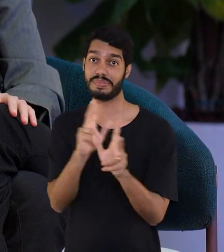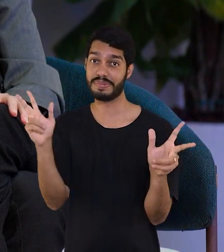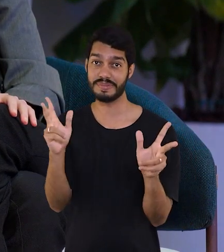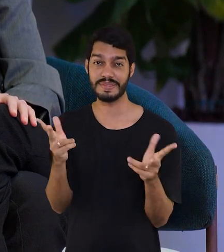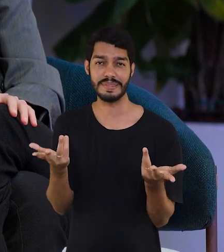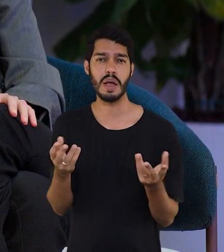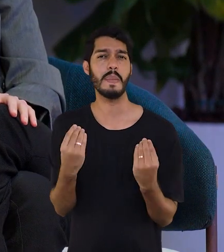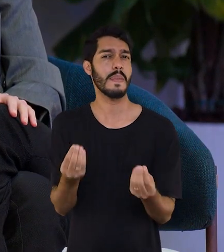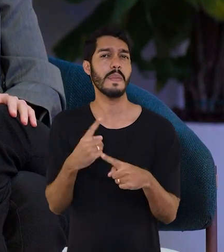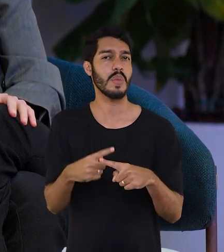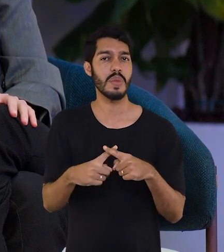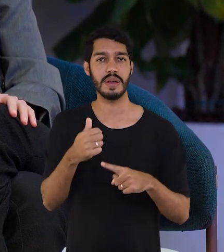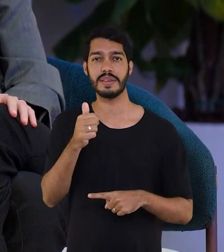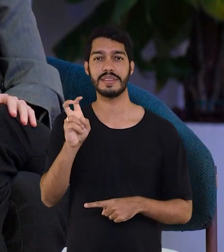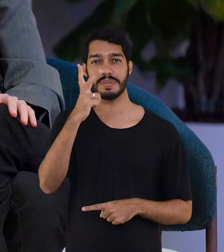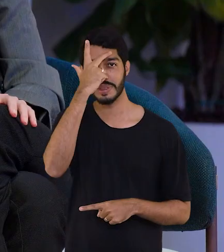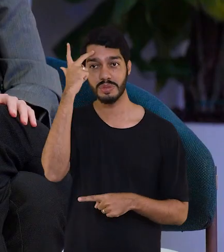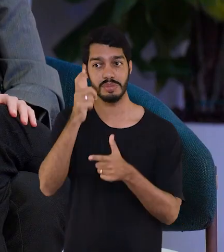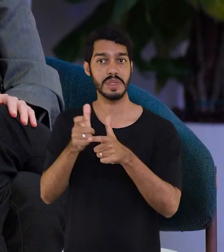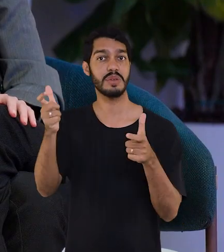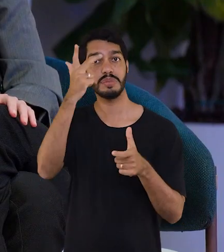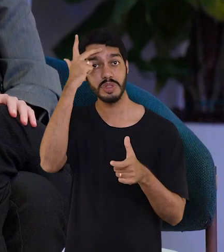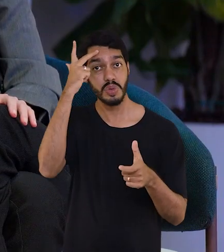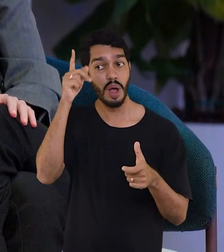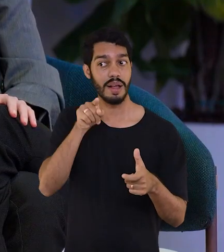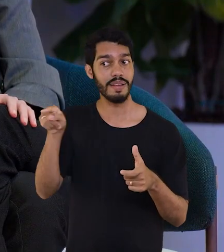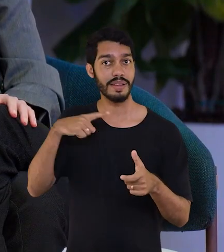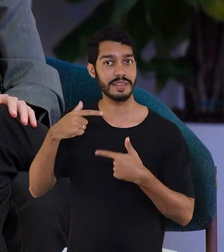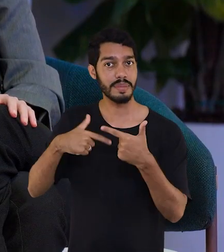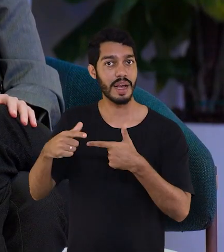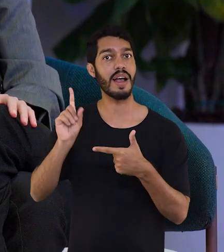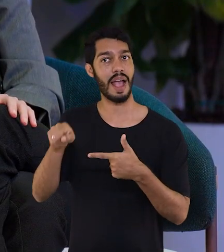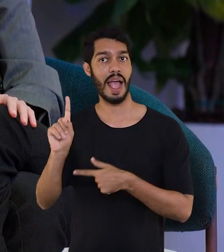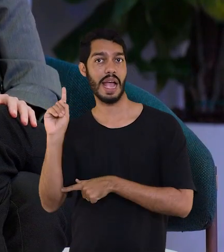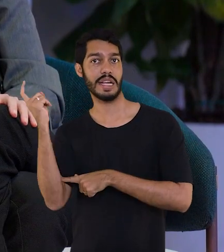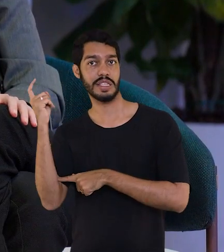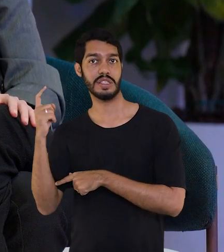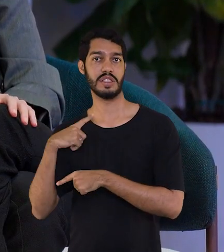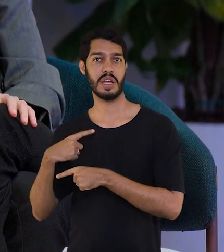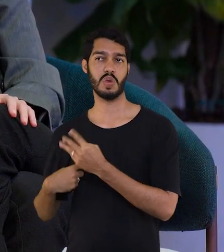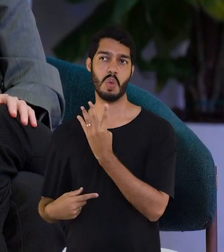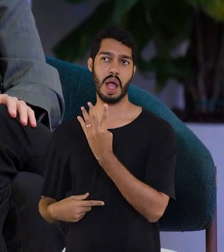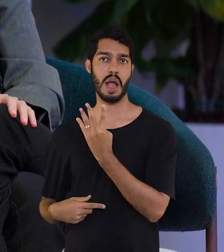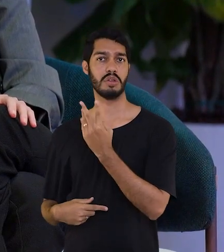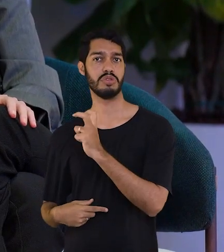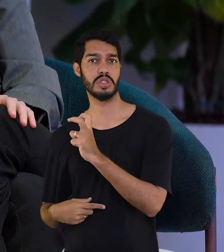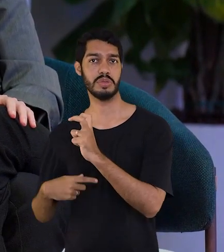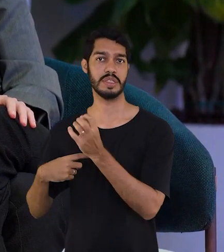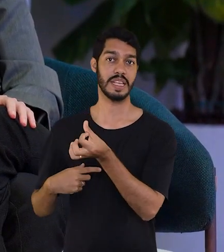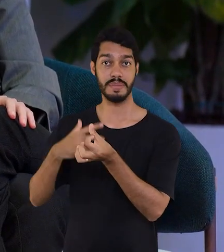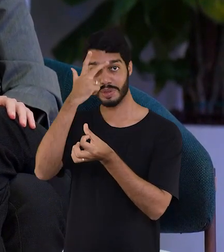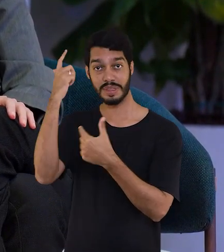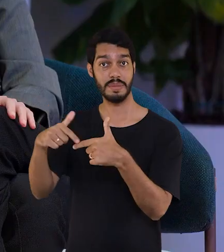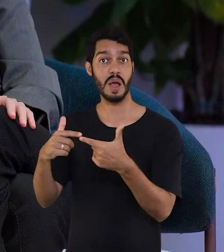É, surreal, assim. Por que tem 15 pessoas? A maioria das pessoas que trabalham com a gente são pessoas que tinham um time de 3, 4,